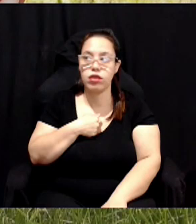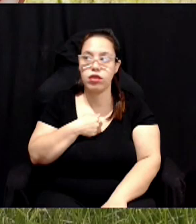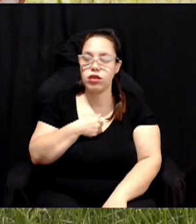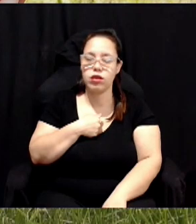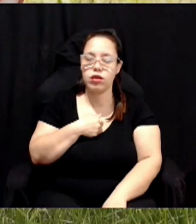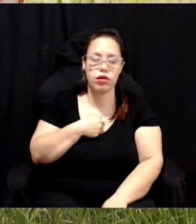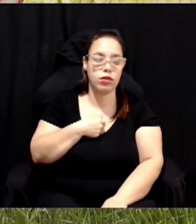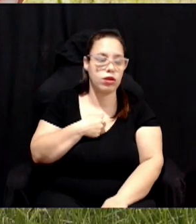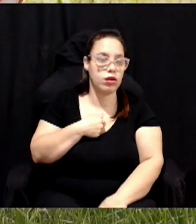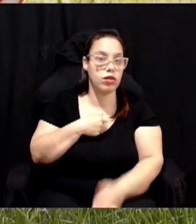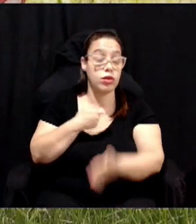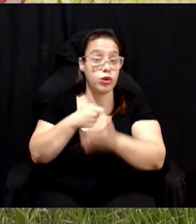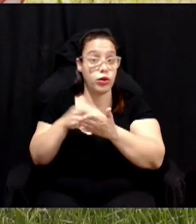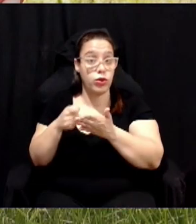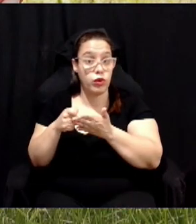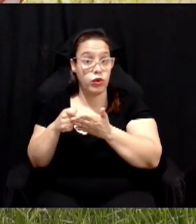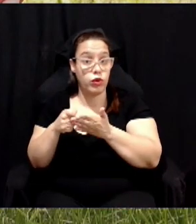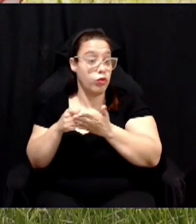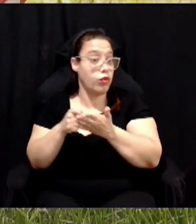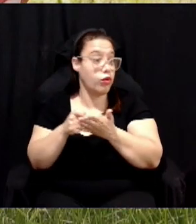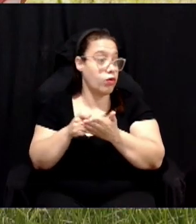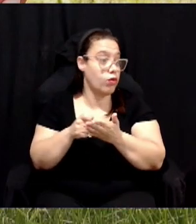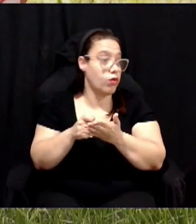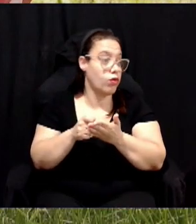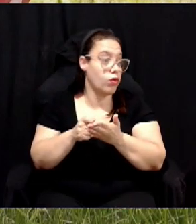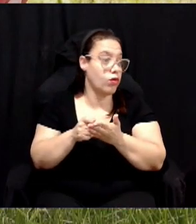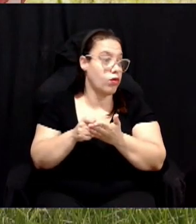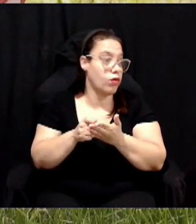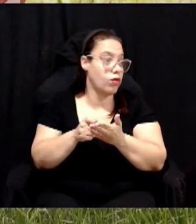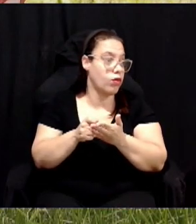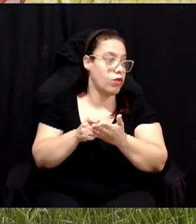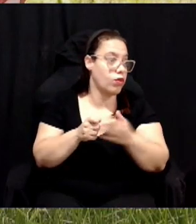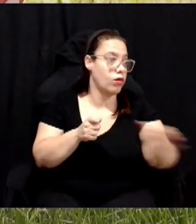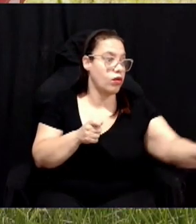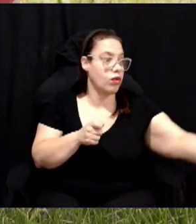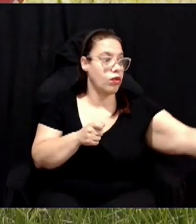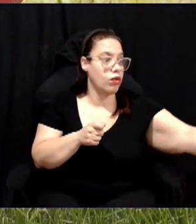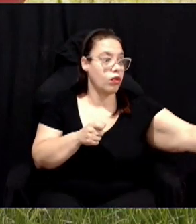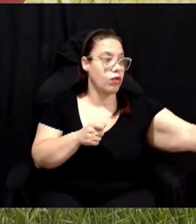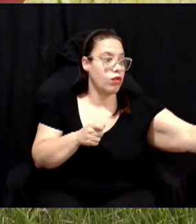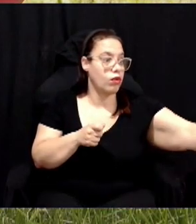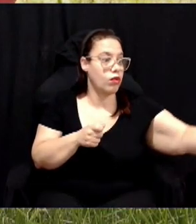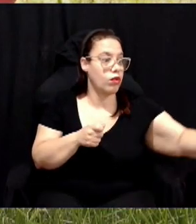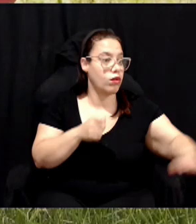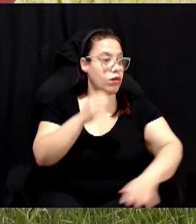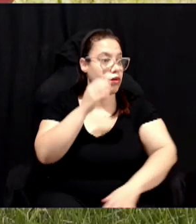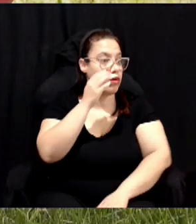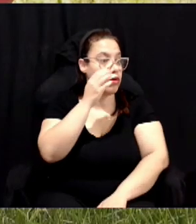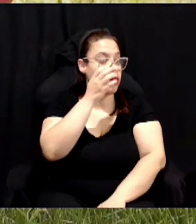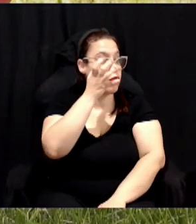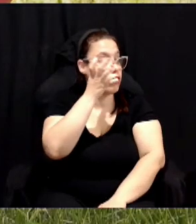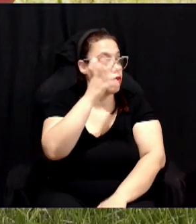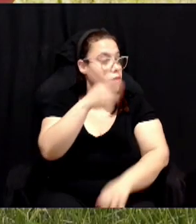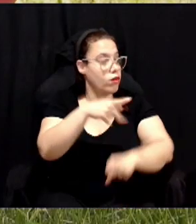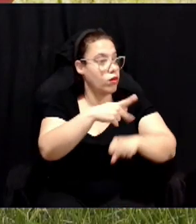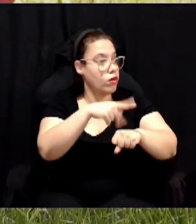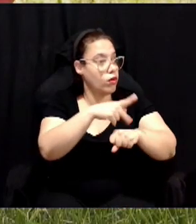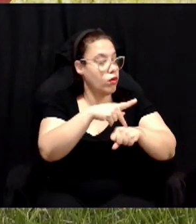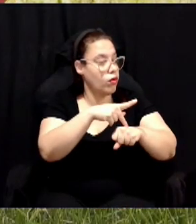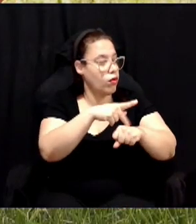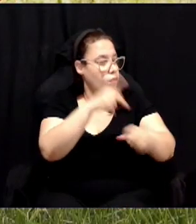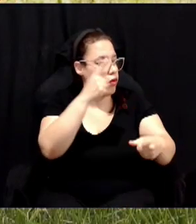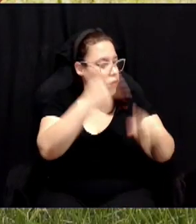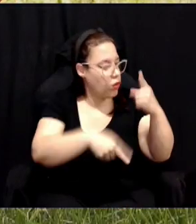aí é uma forma de memorização. Isso é comprovado cientificamente. Por isso que em tantos países teve a questão da proibição do